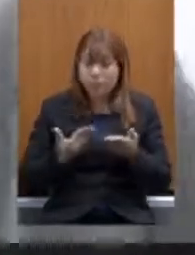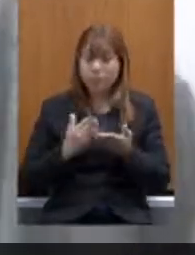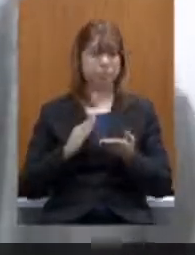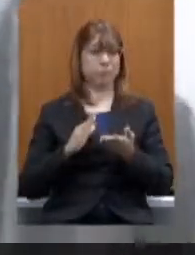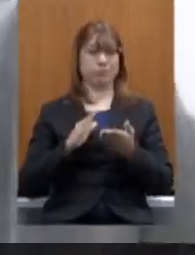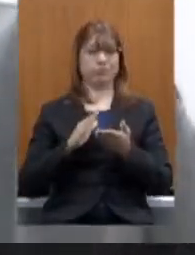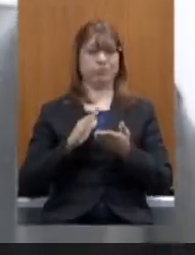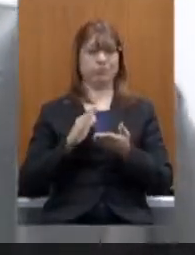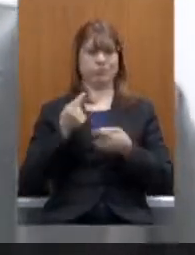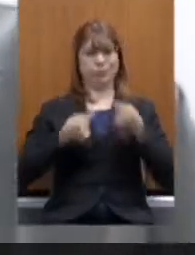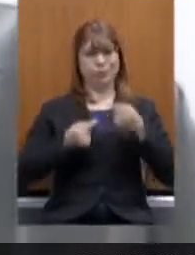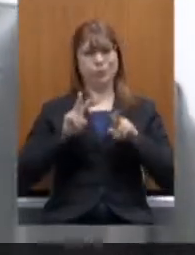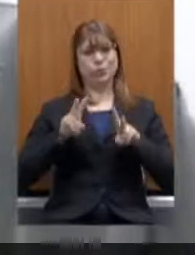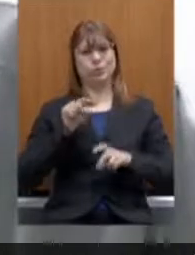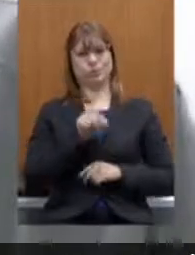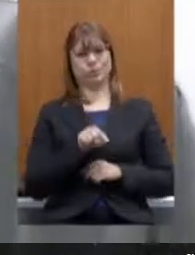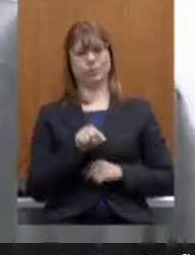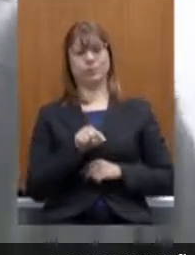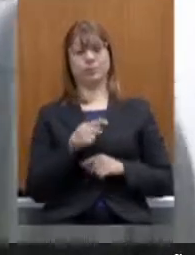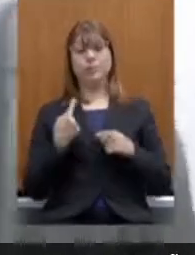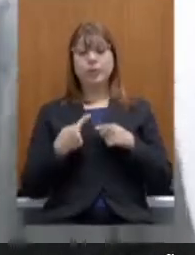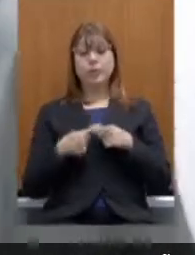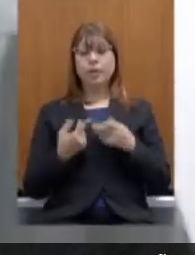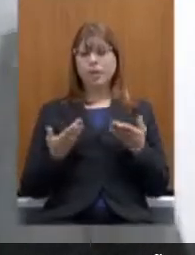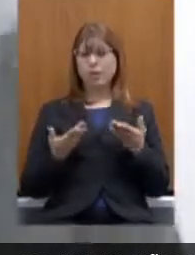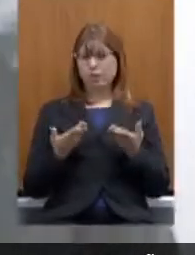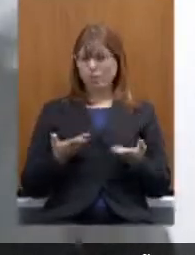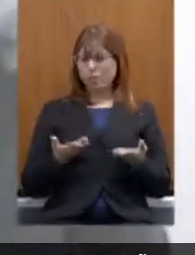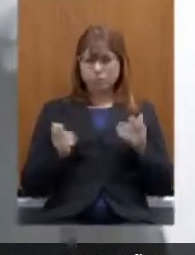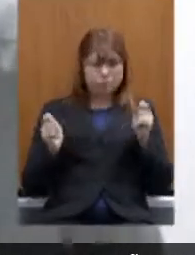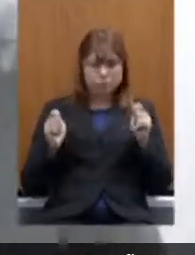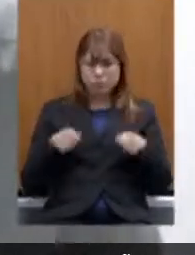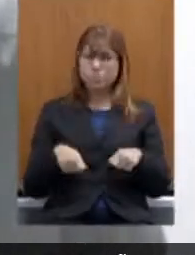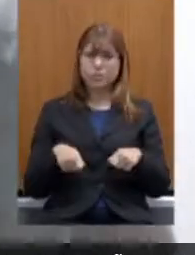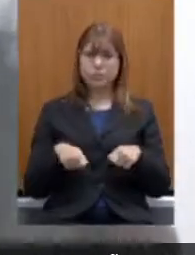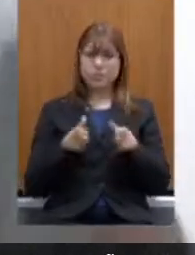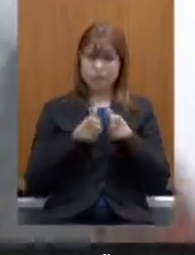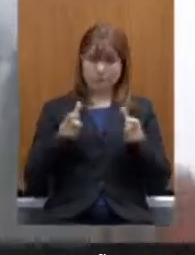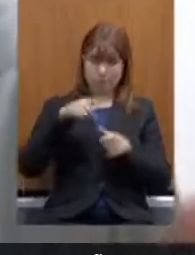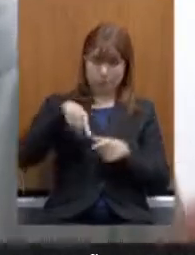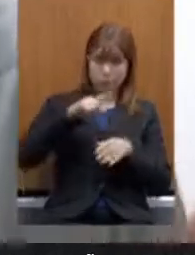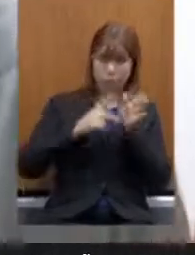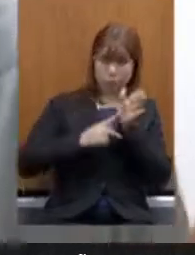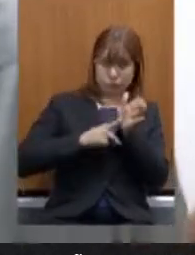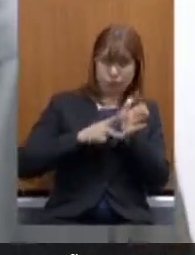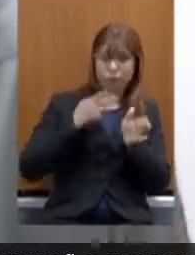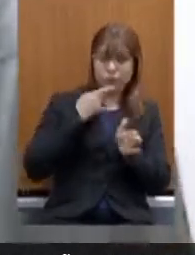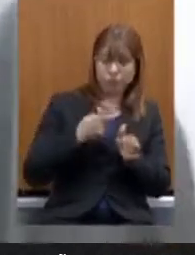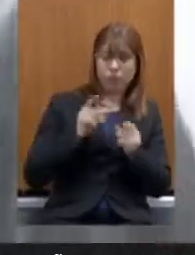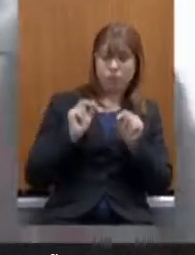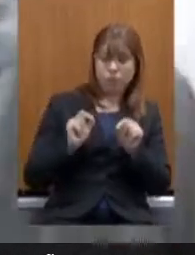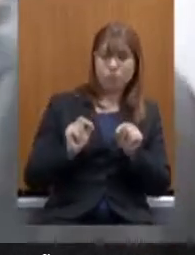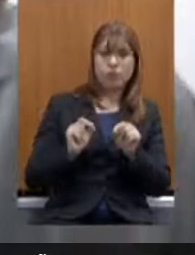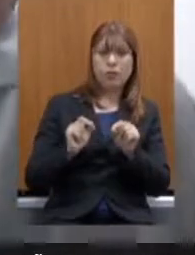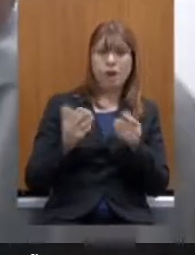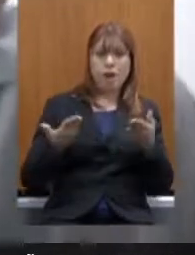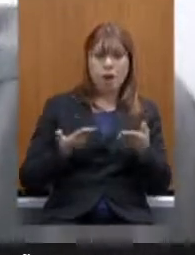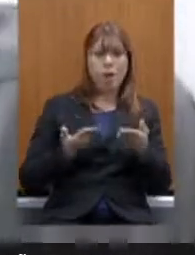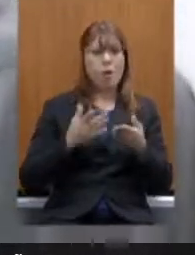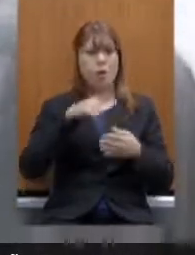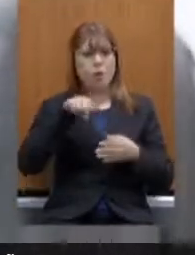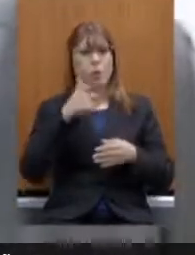essa tramitação porque não é possível na maioria dos sindicatos fazer as suas